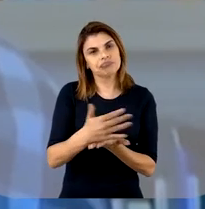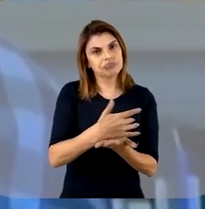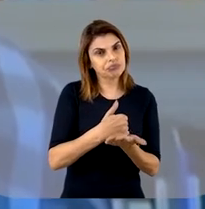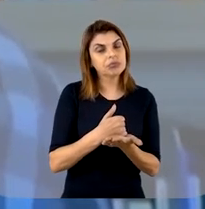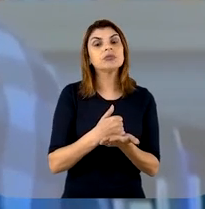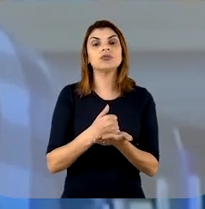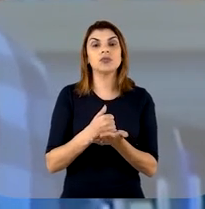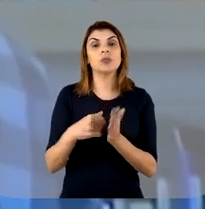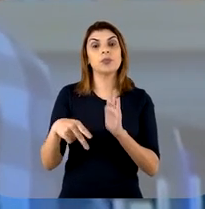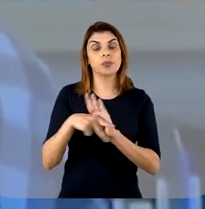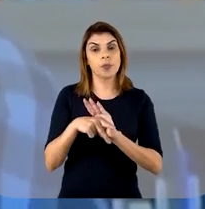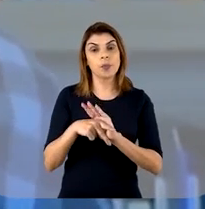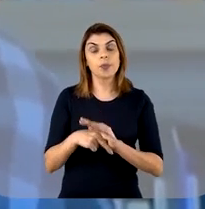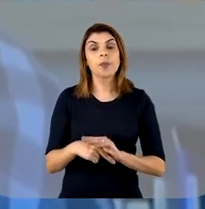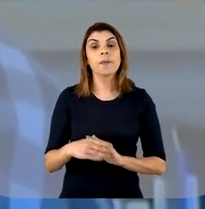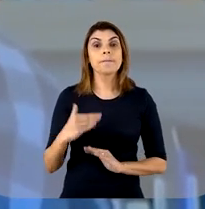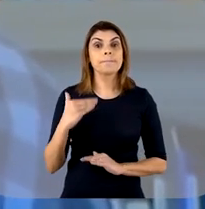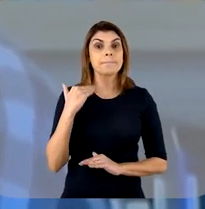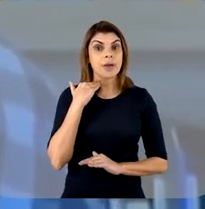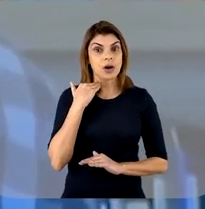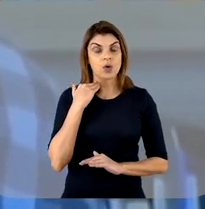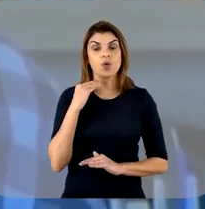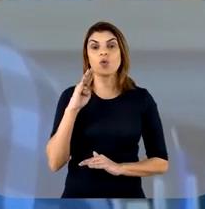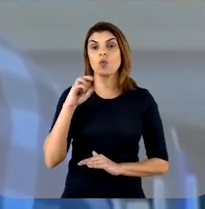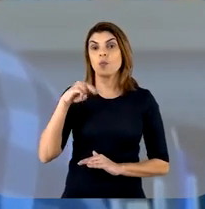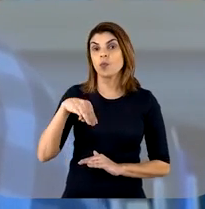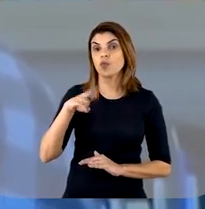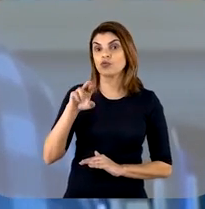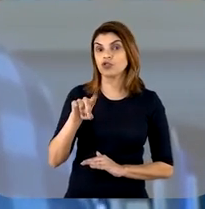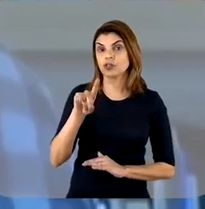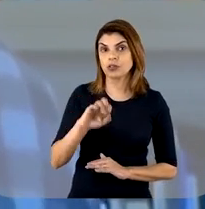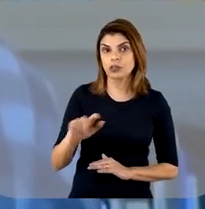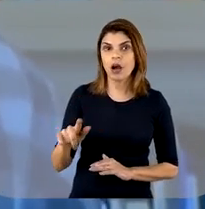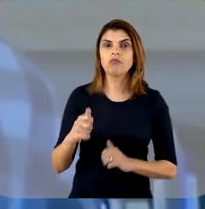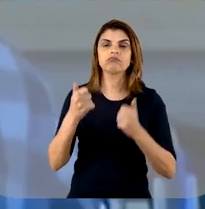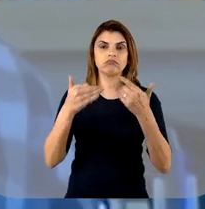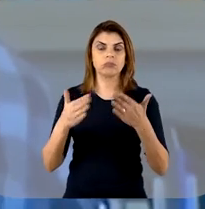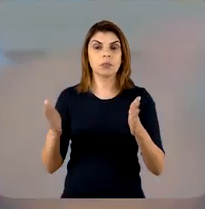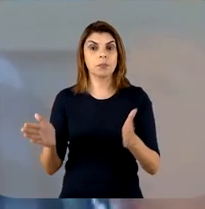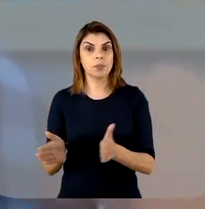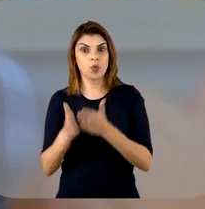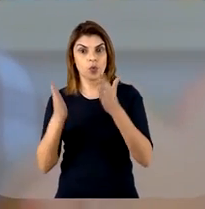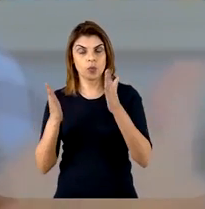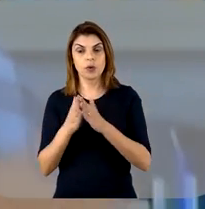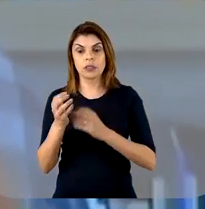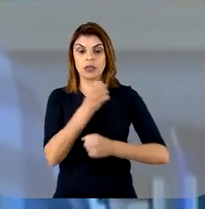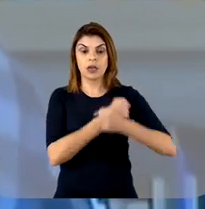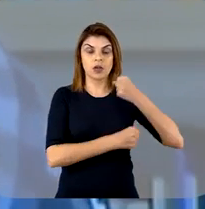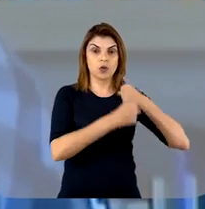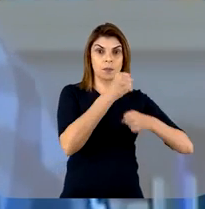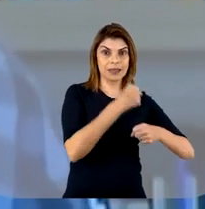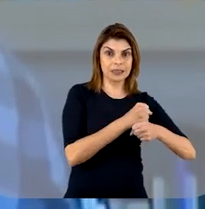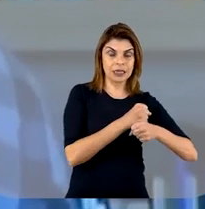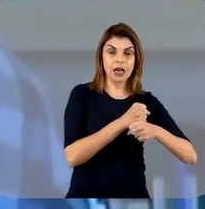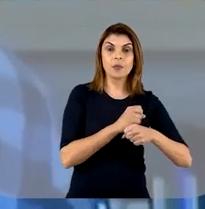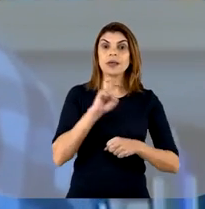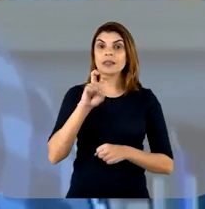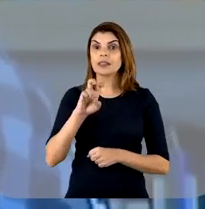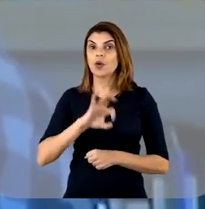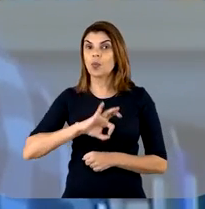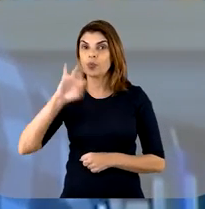Mundial, que estima que a extrema pobreza no Brasil saltará em relação ao ano passado de 5%